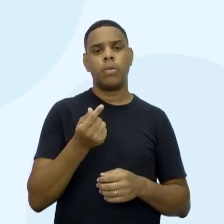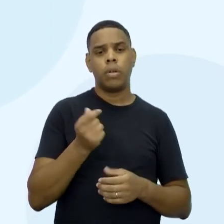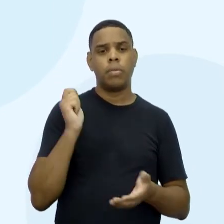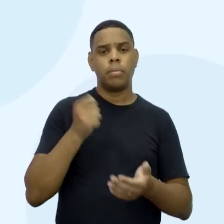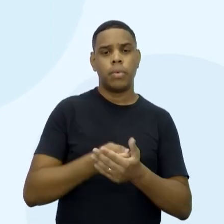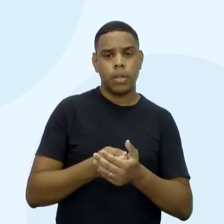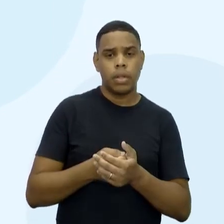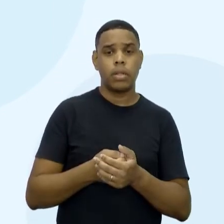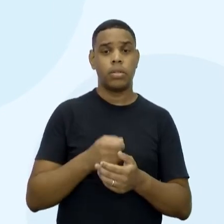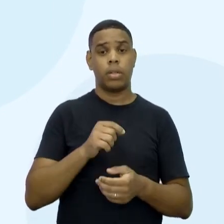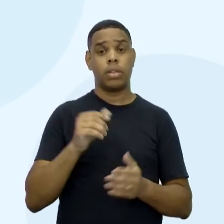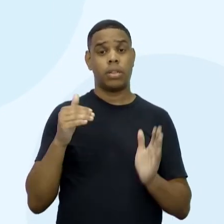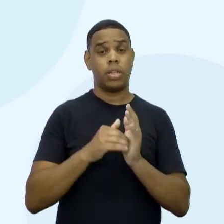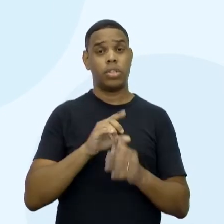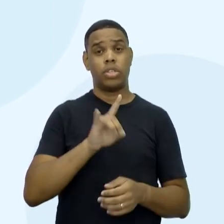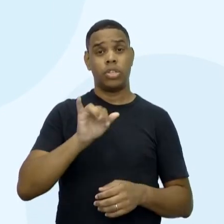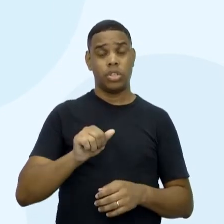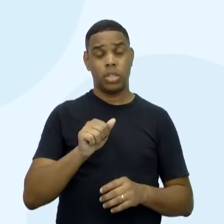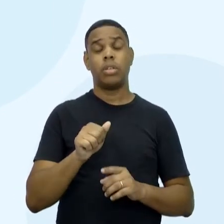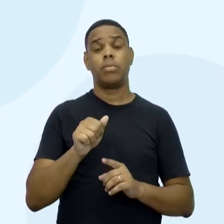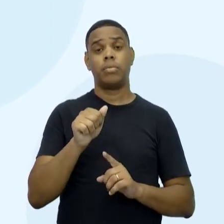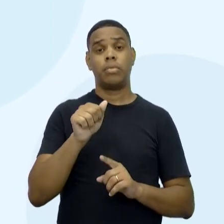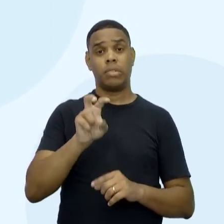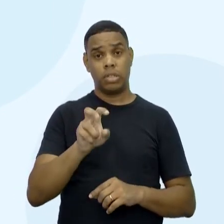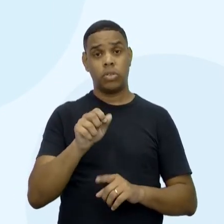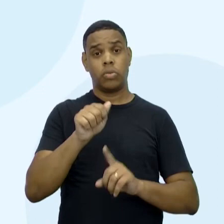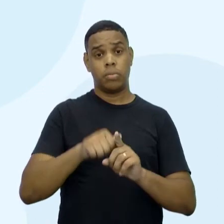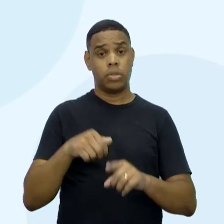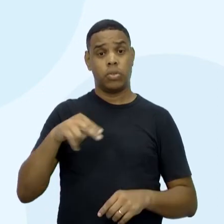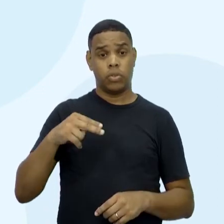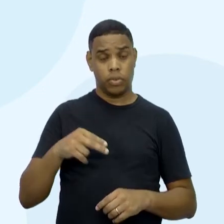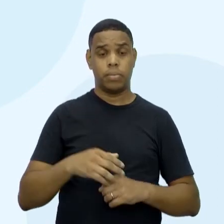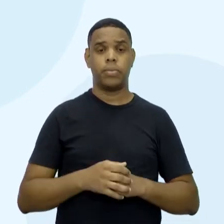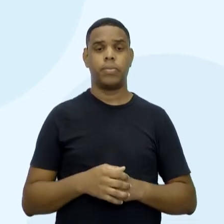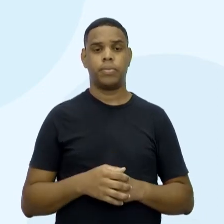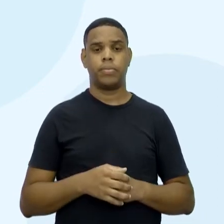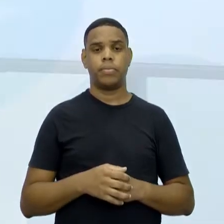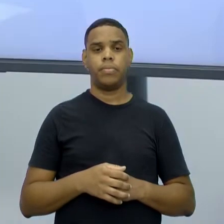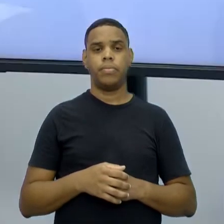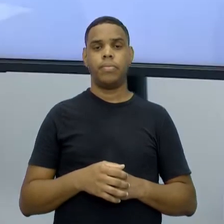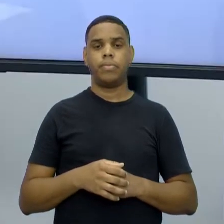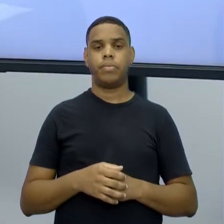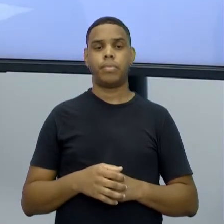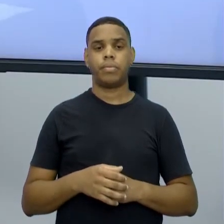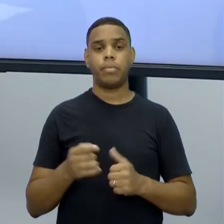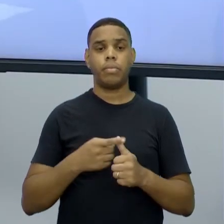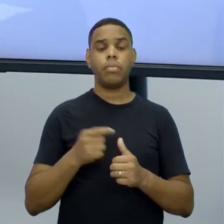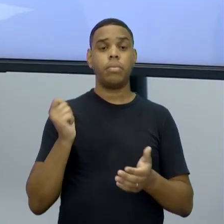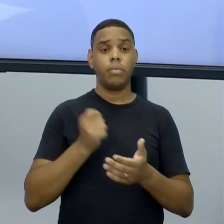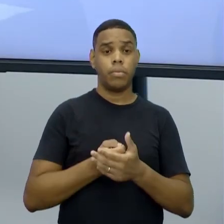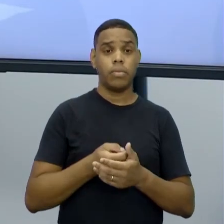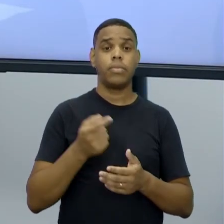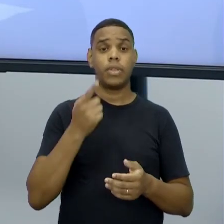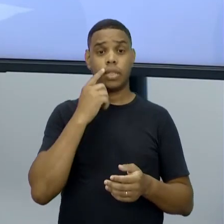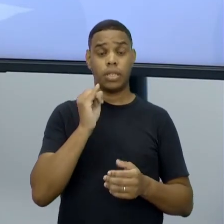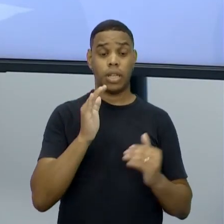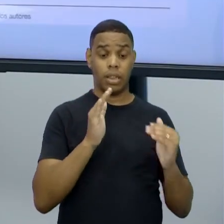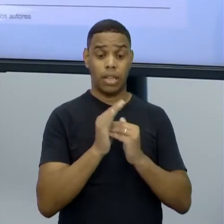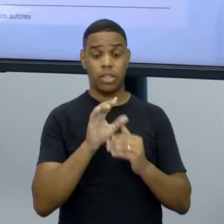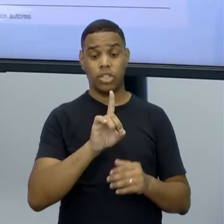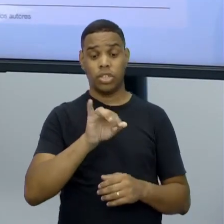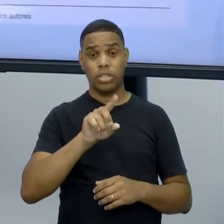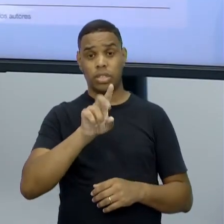para o pagamento realizado até o 5/11? Vou voltar no boleto. Então, a primeira pergunta, qual o valor que a gente vai pagar até o